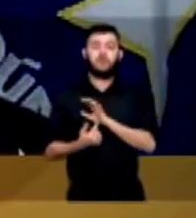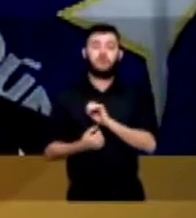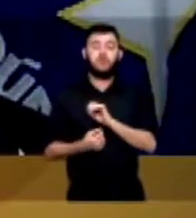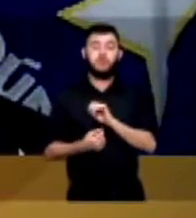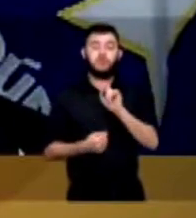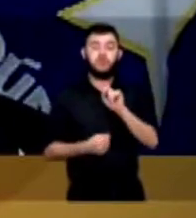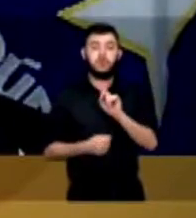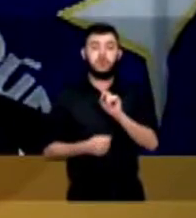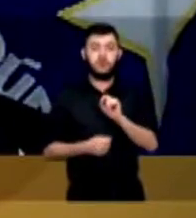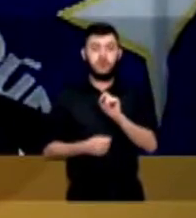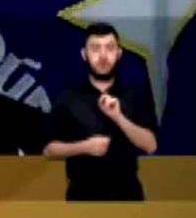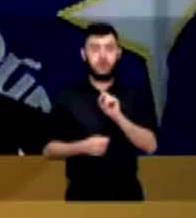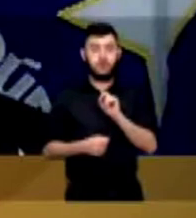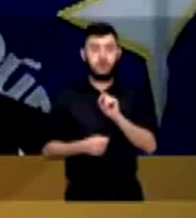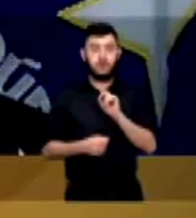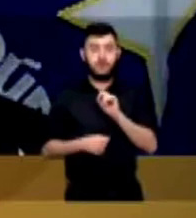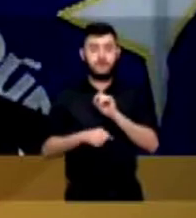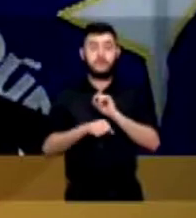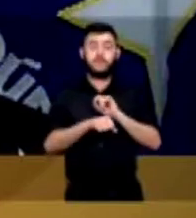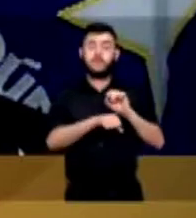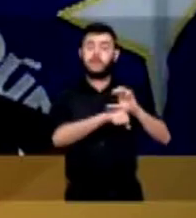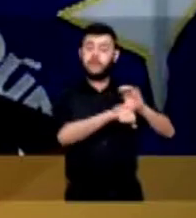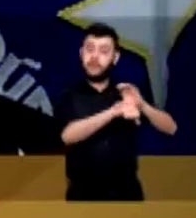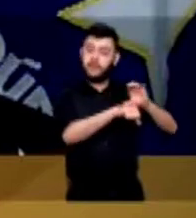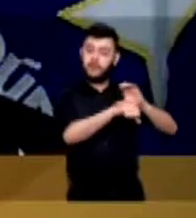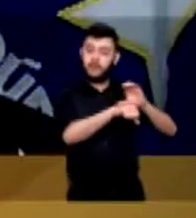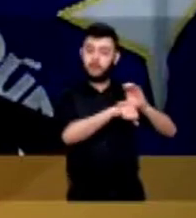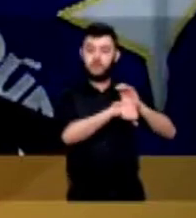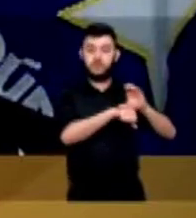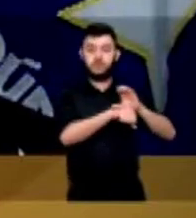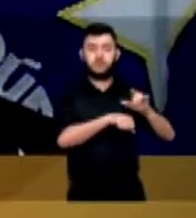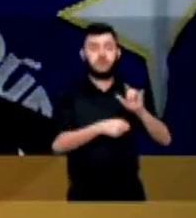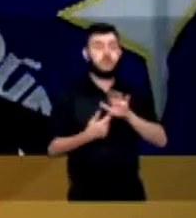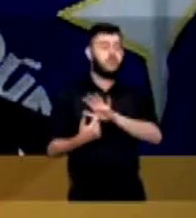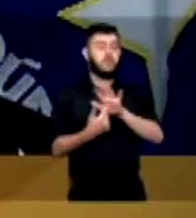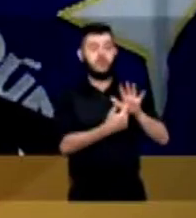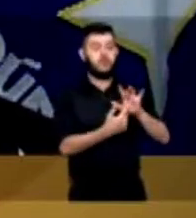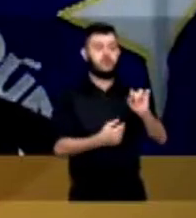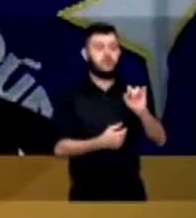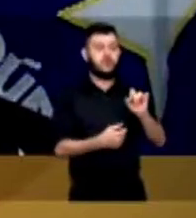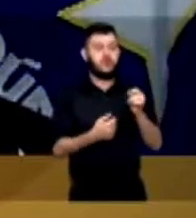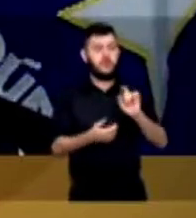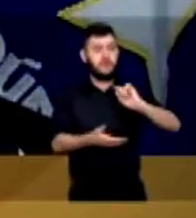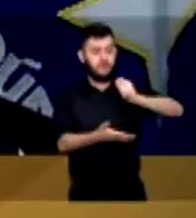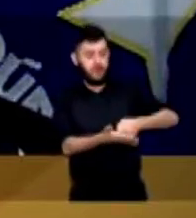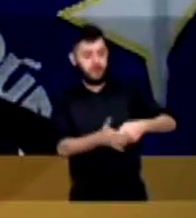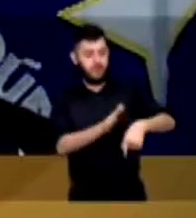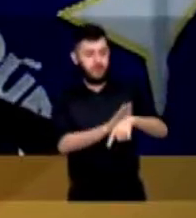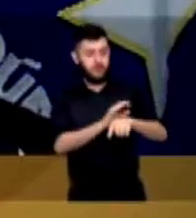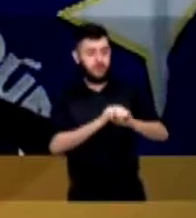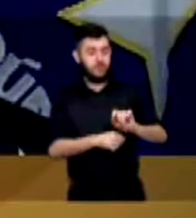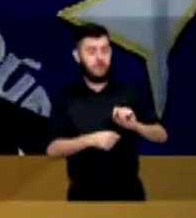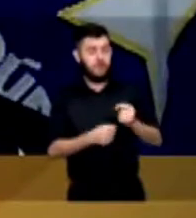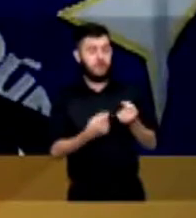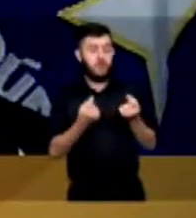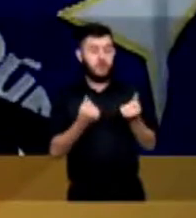constituinte originário a estabelecer o fracionamento do pagamento de